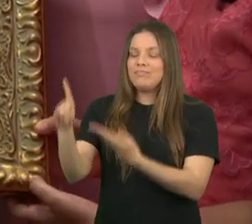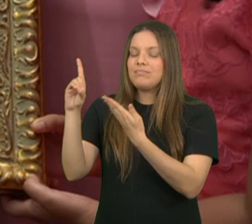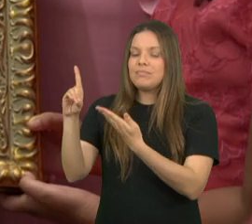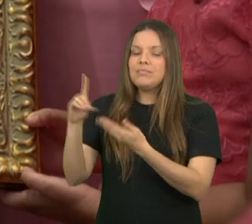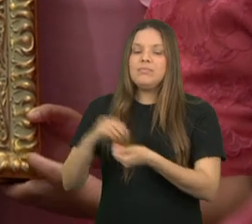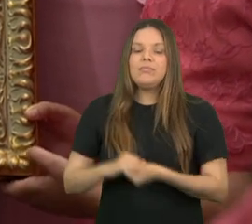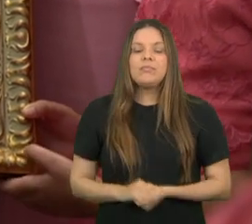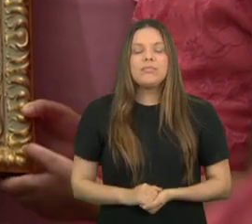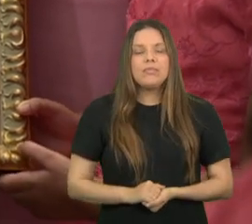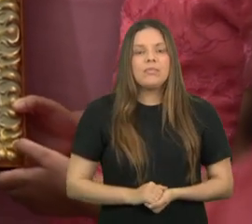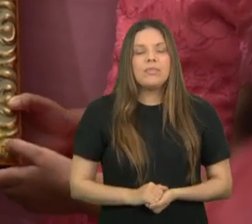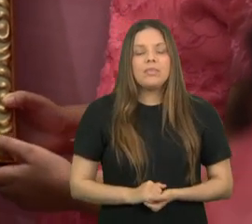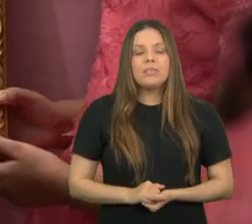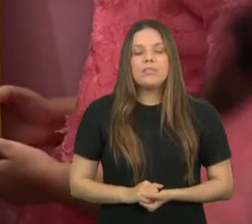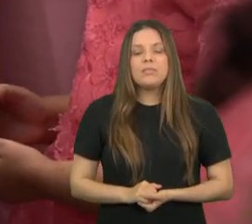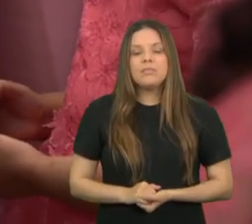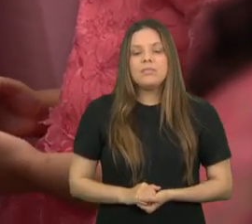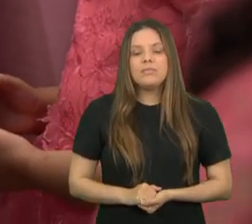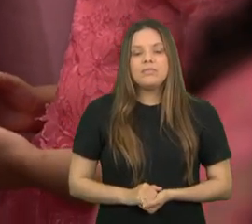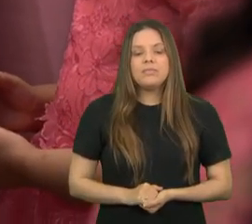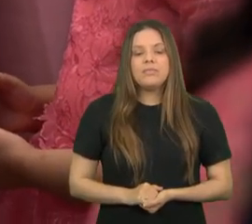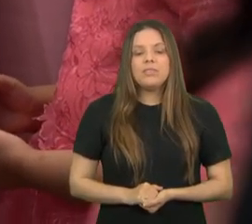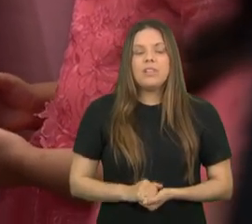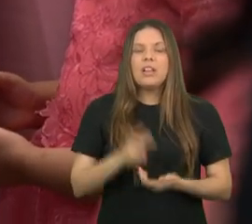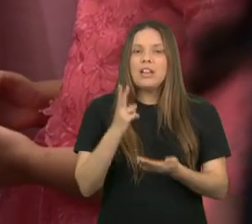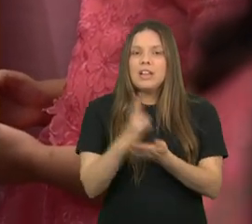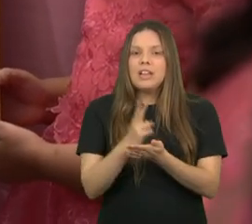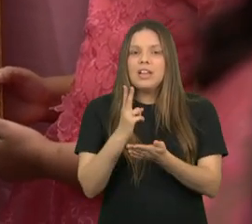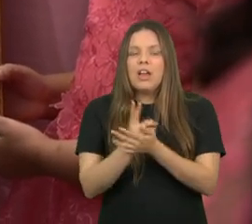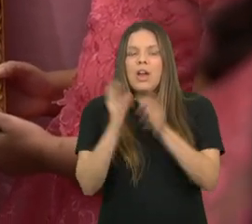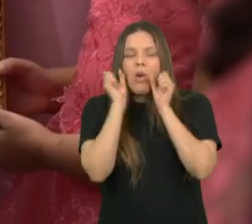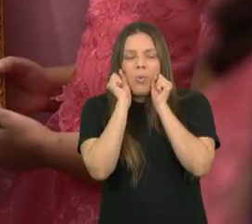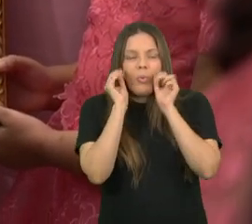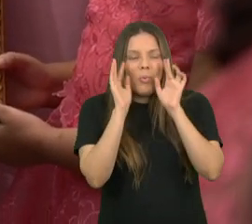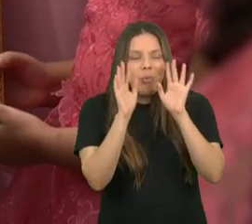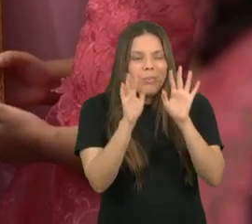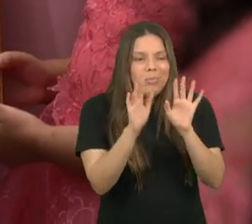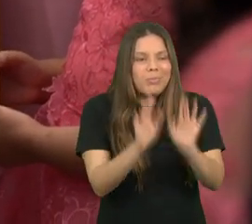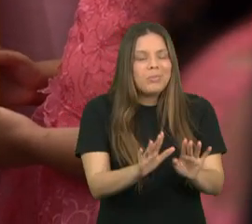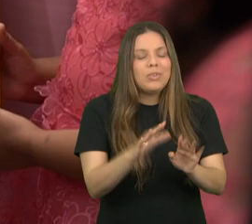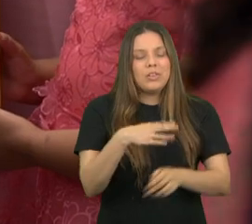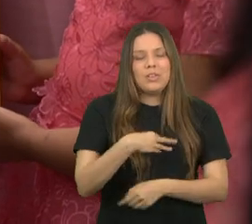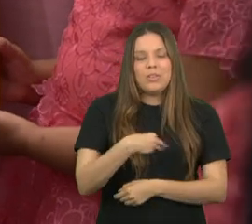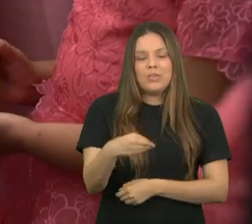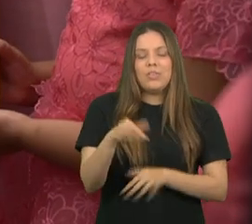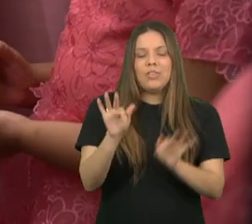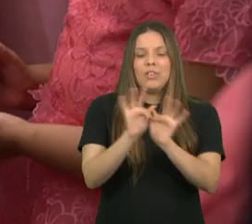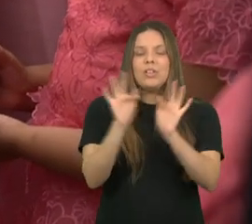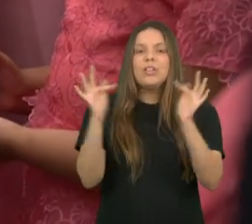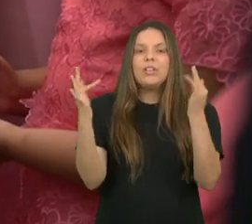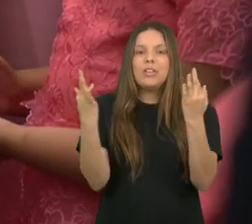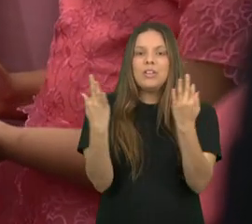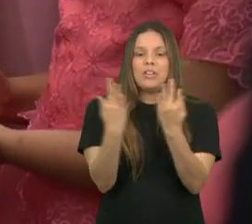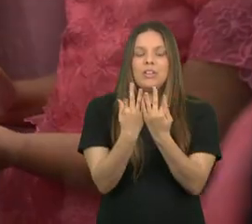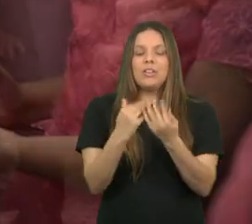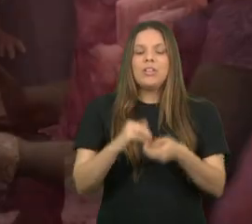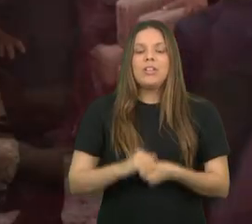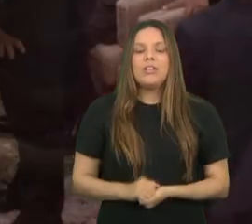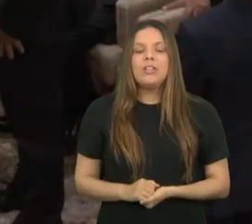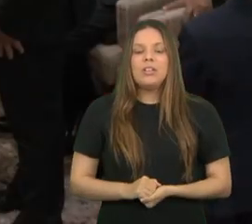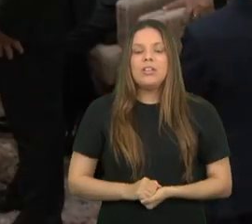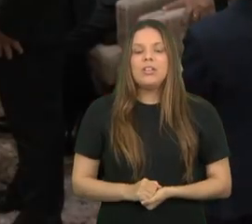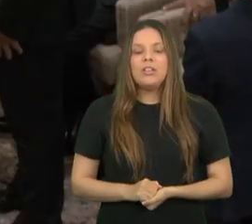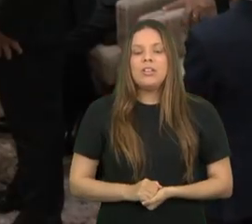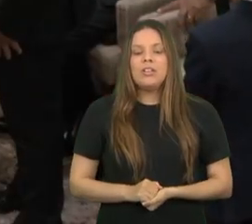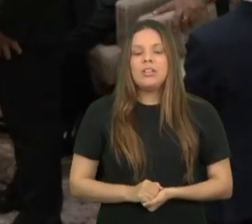ou pelos quais a bênção nos alcançou. E eu vou convidar uma ovelha sua,